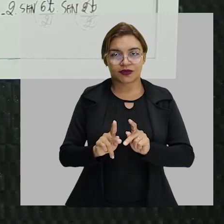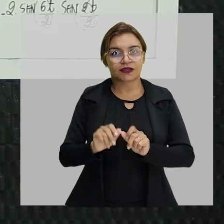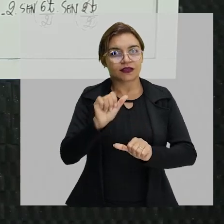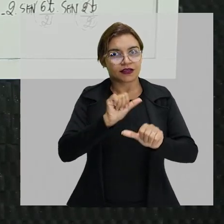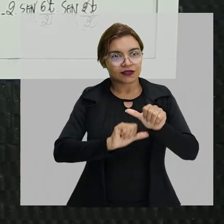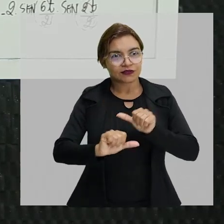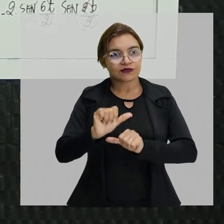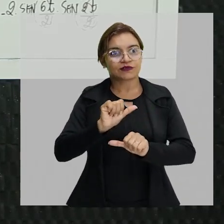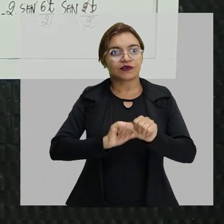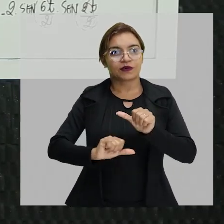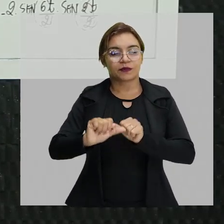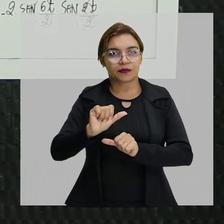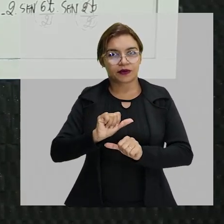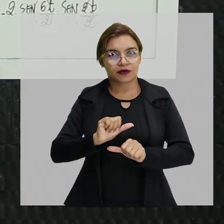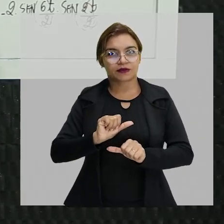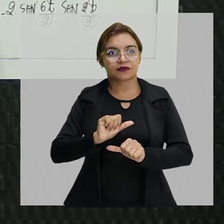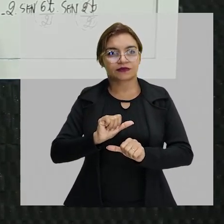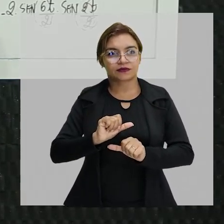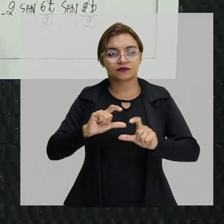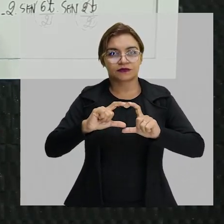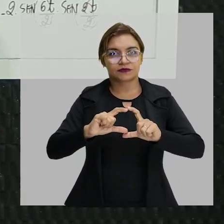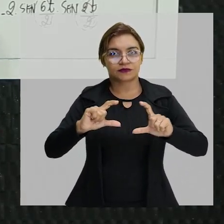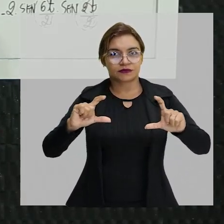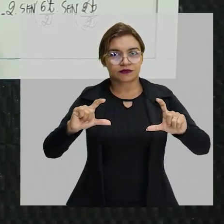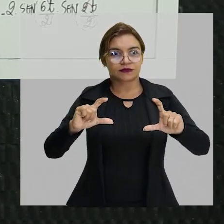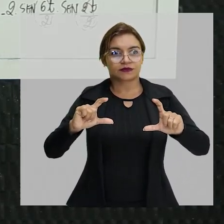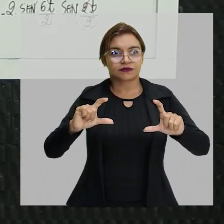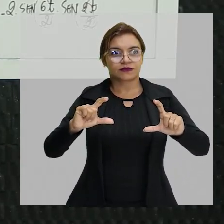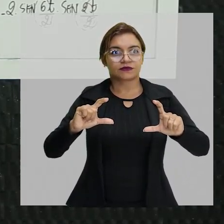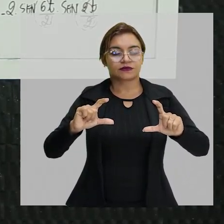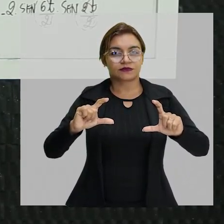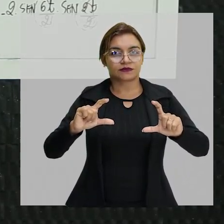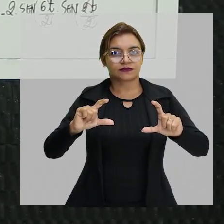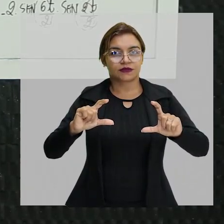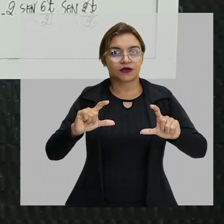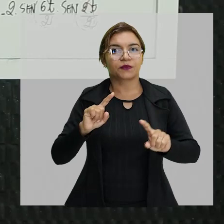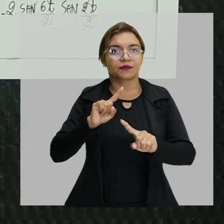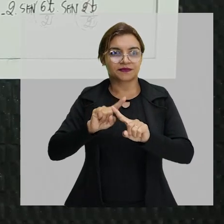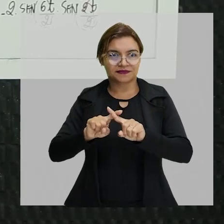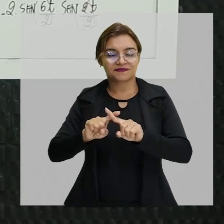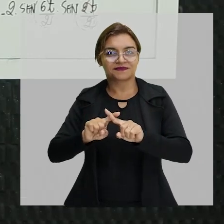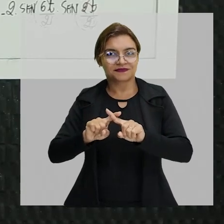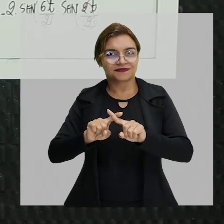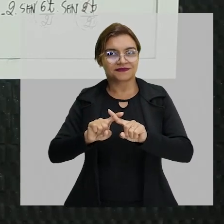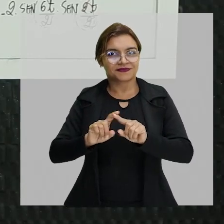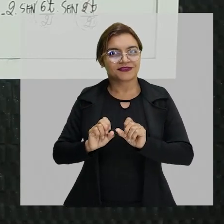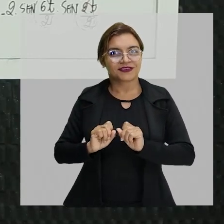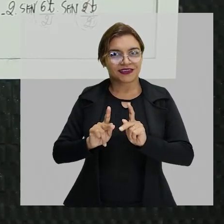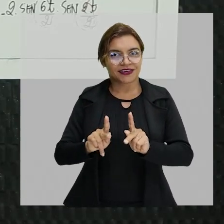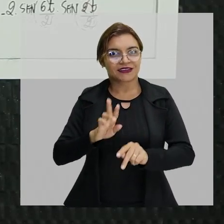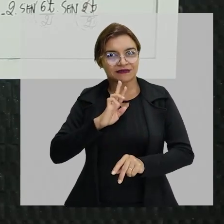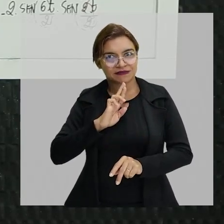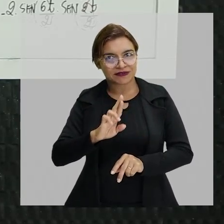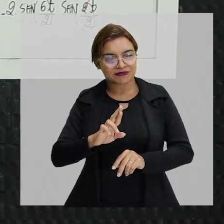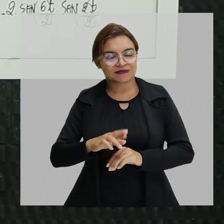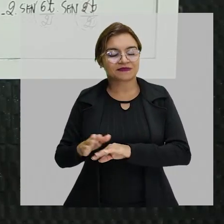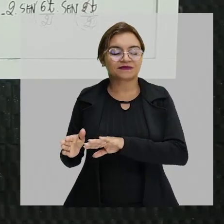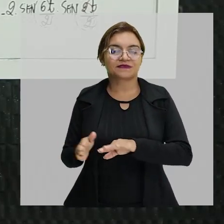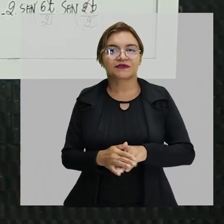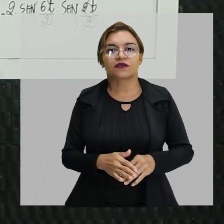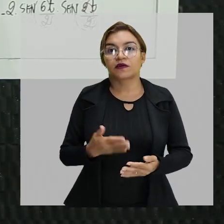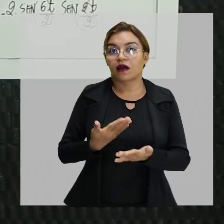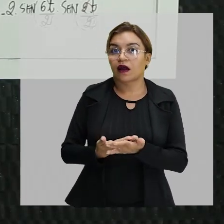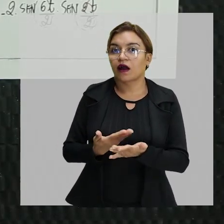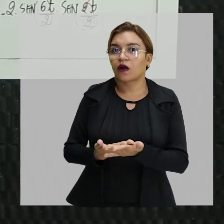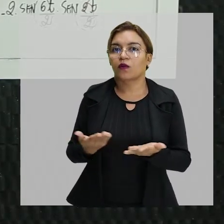Transformamos aí essa expressão em um produto. Certo, galera? Então, turma, na aula de hoje